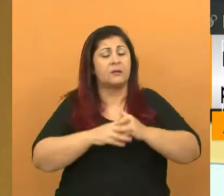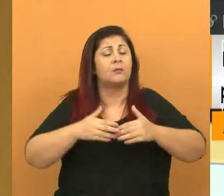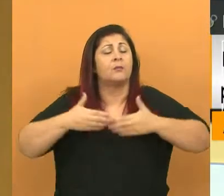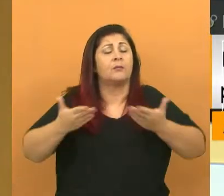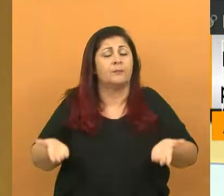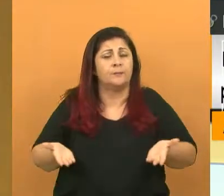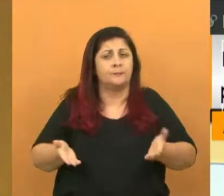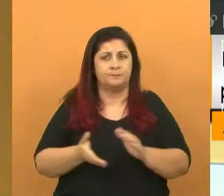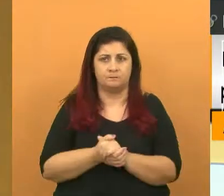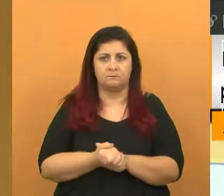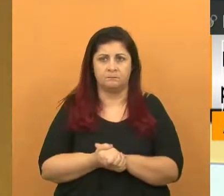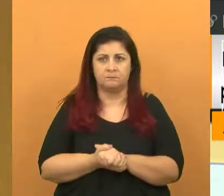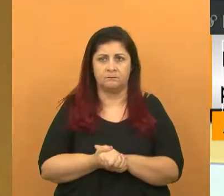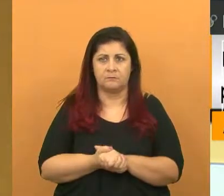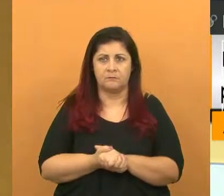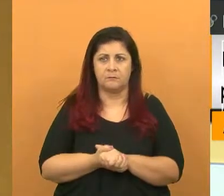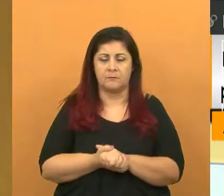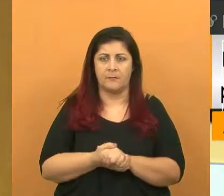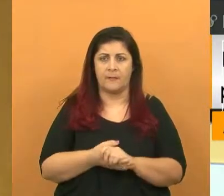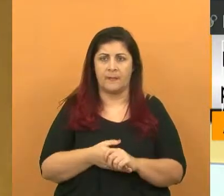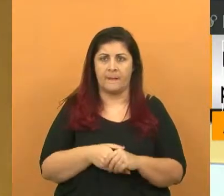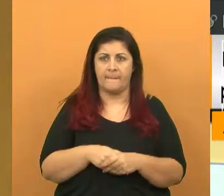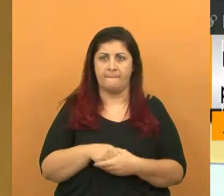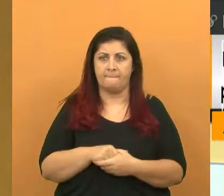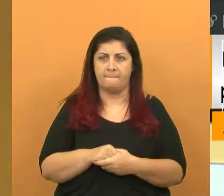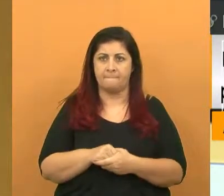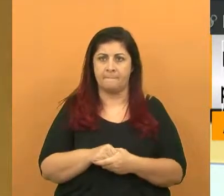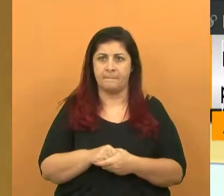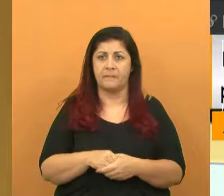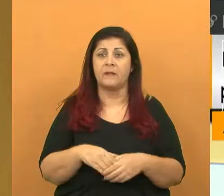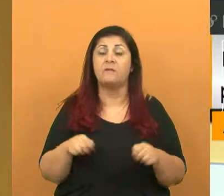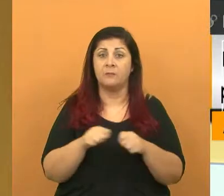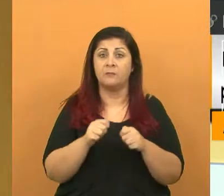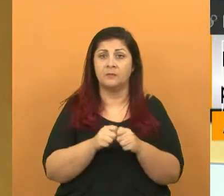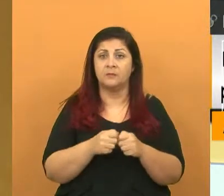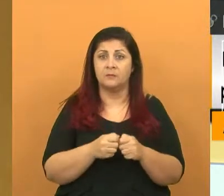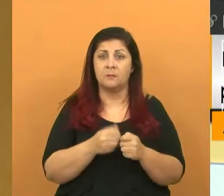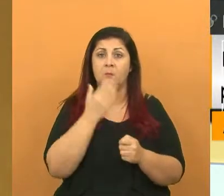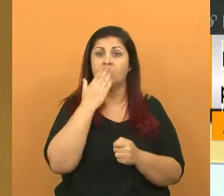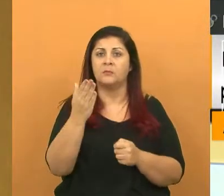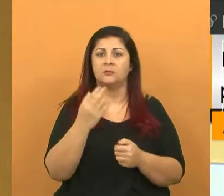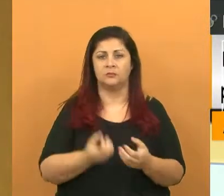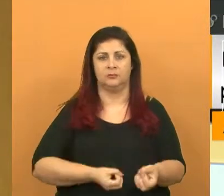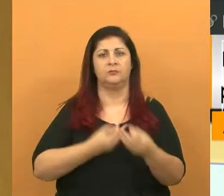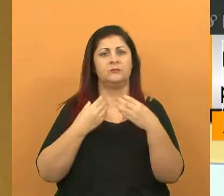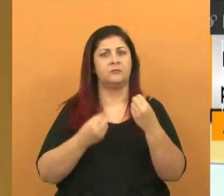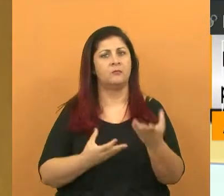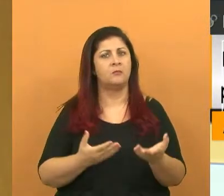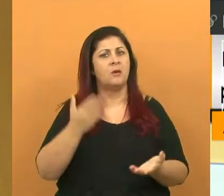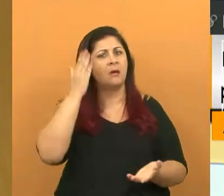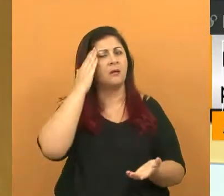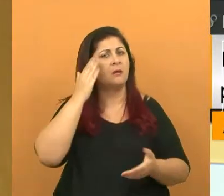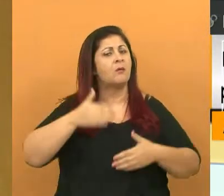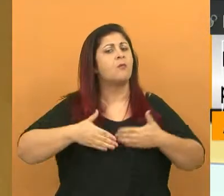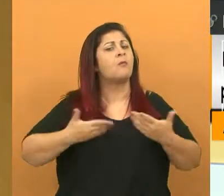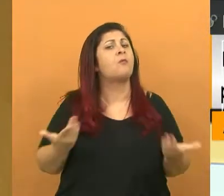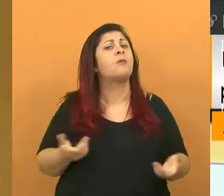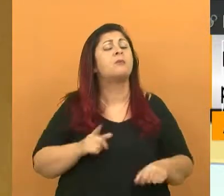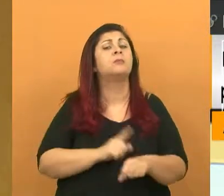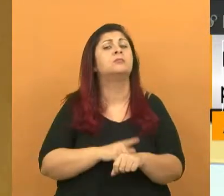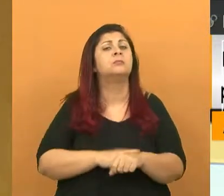Então, vereador Valmir, vamos fazer um pedido de informação aqui para a gente saber qual é o prazo que